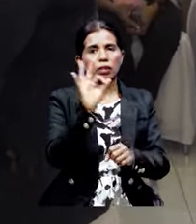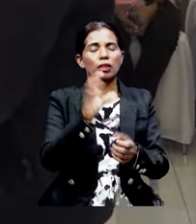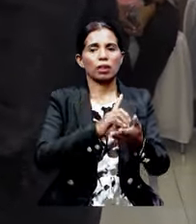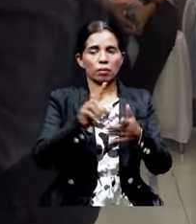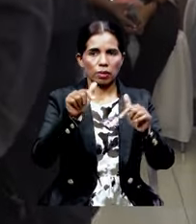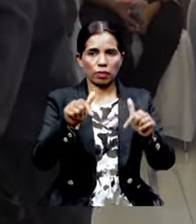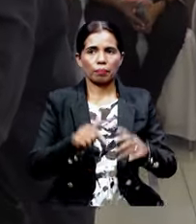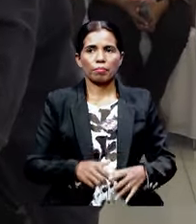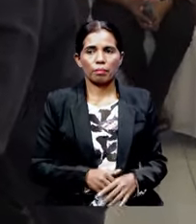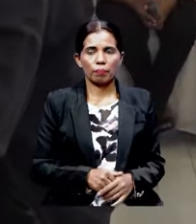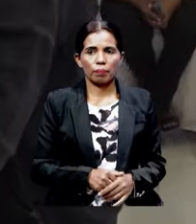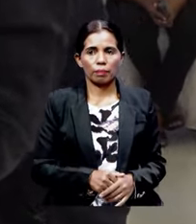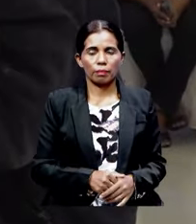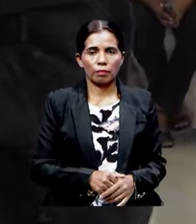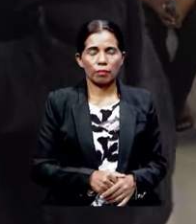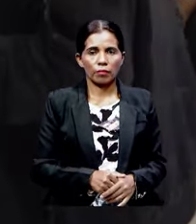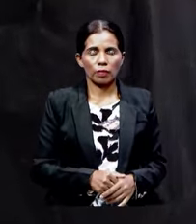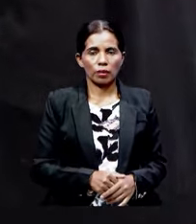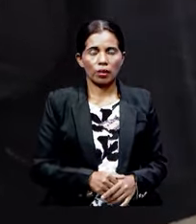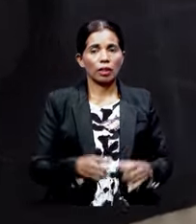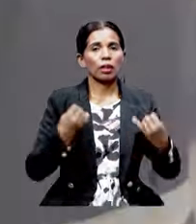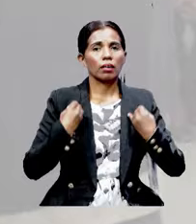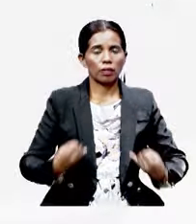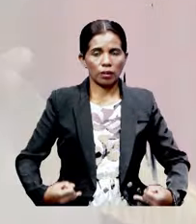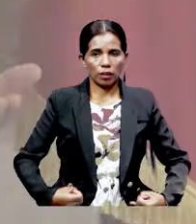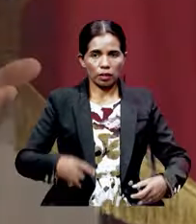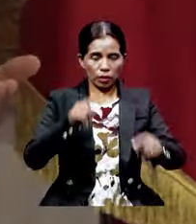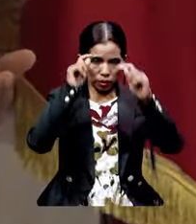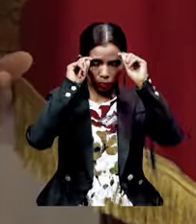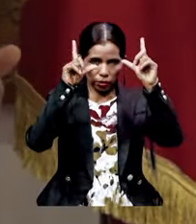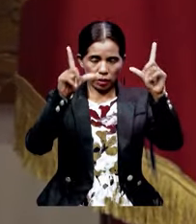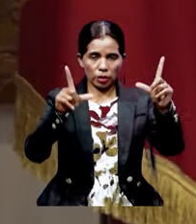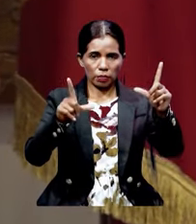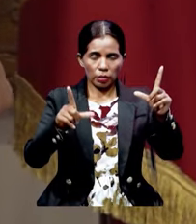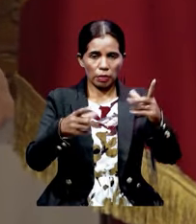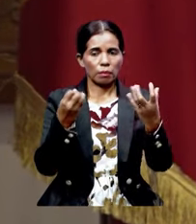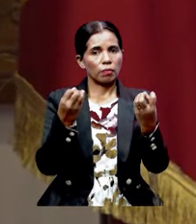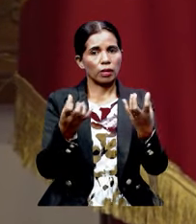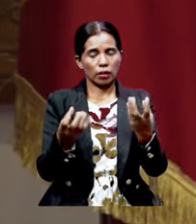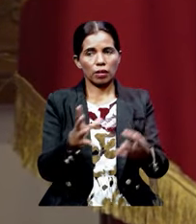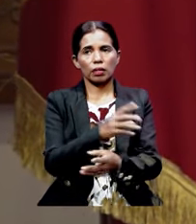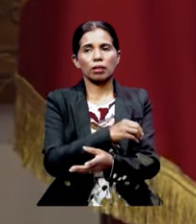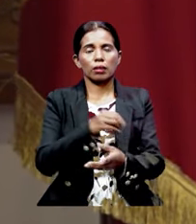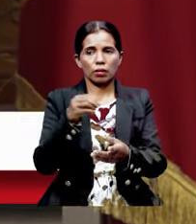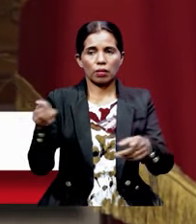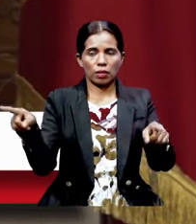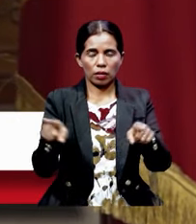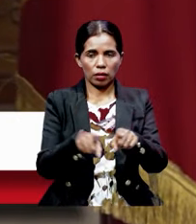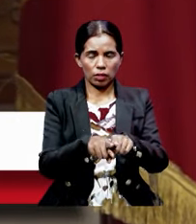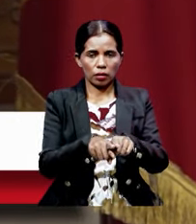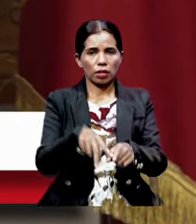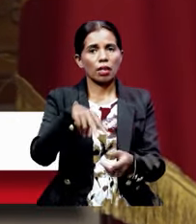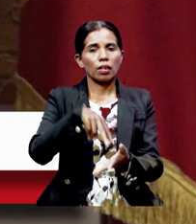Toto Tatene, né? Identidade Timor-Leste, né? Leve Forte Liu, Airim, Macas,